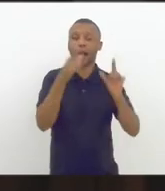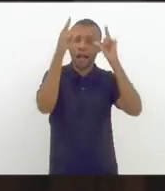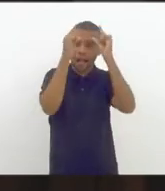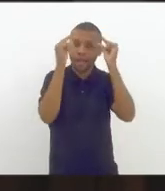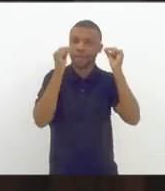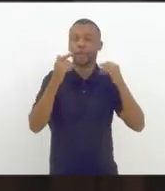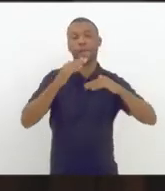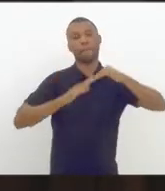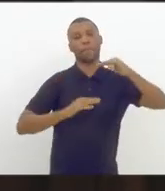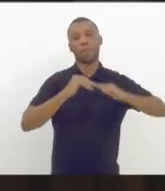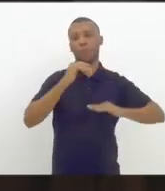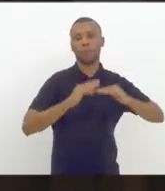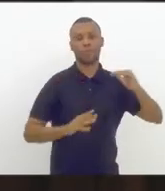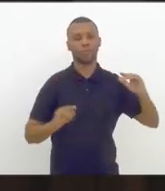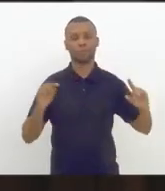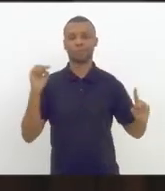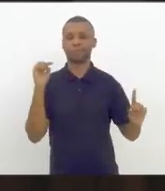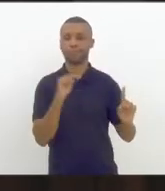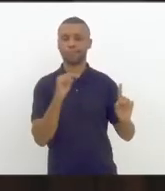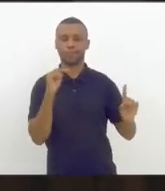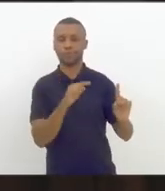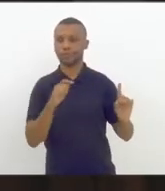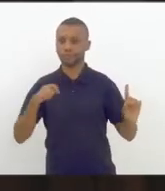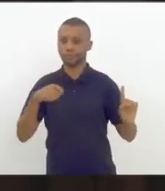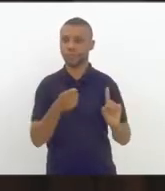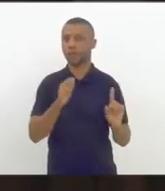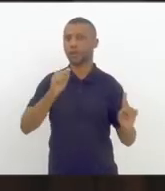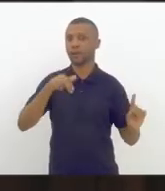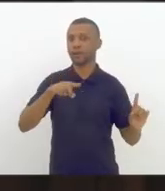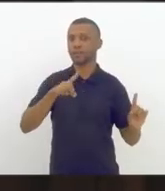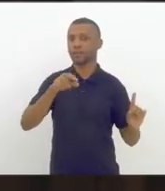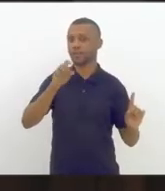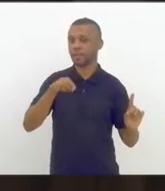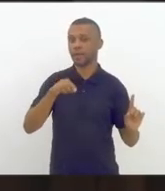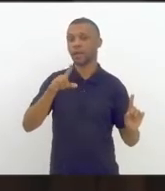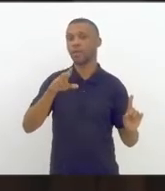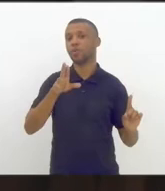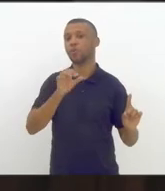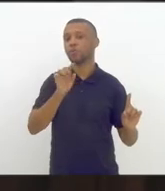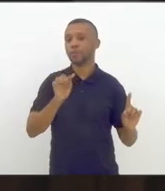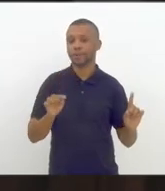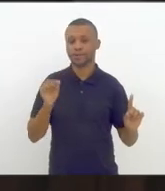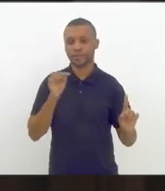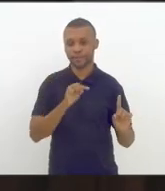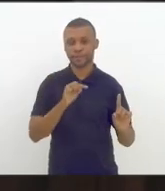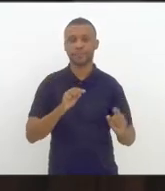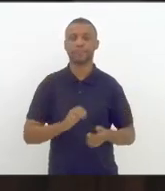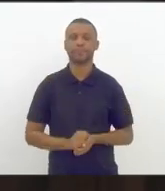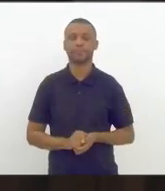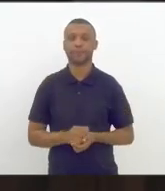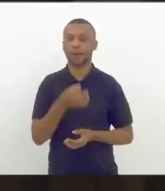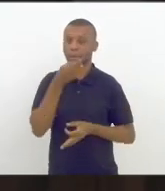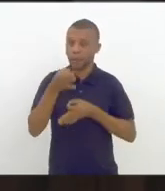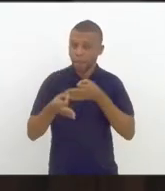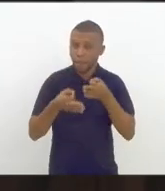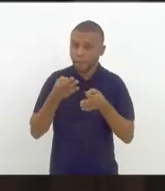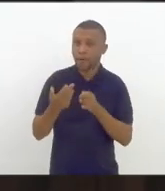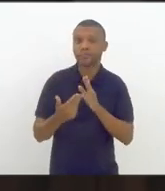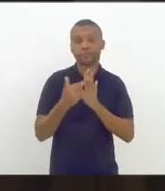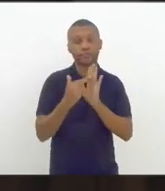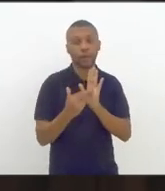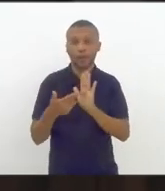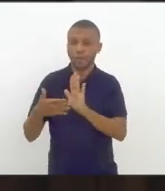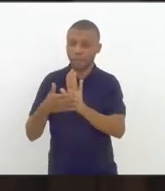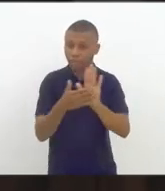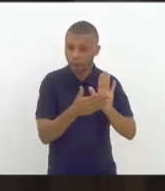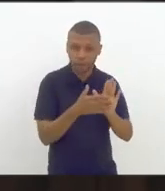ao ilustríssimo enfermeiro André Luiz Arede da Silva. Parecer da Comissão de Normas Internas e Proposições